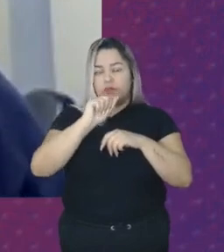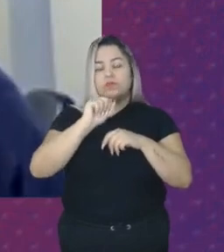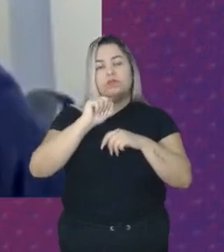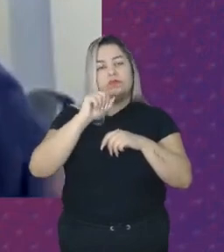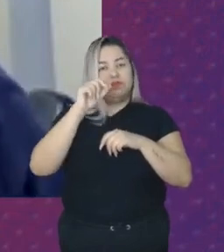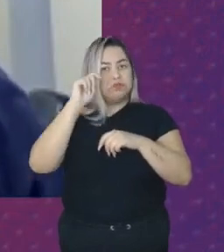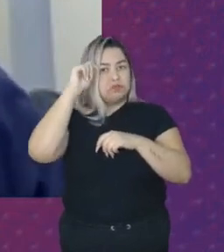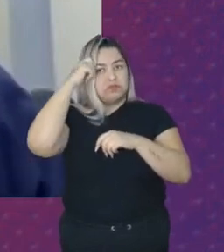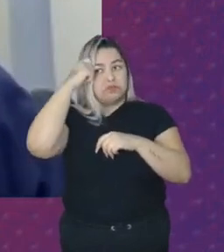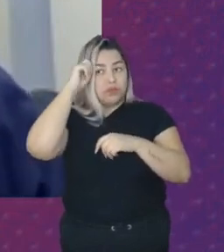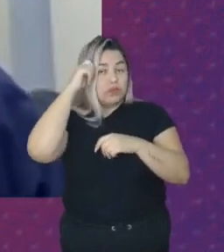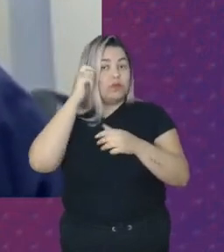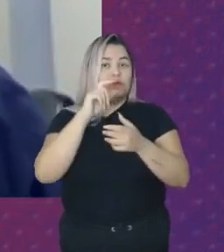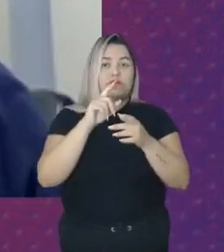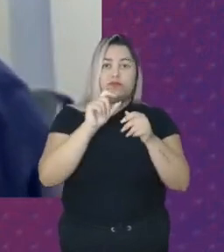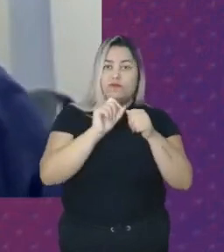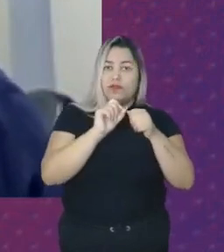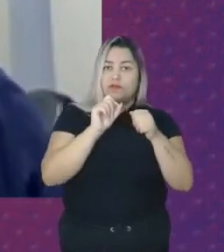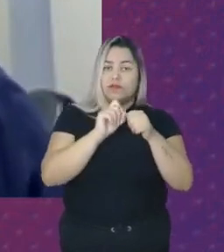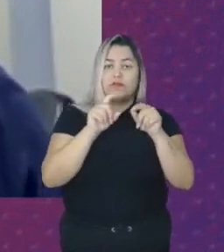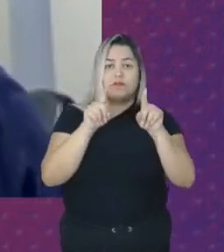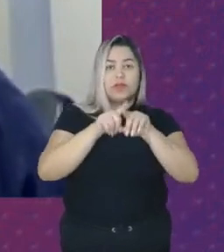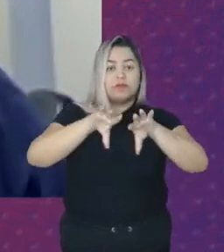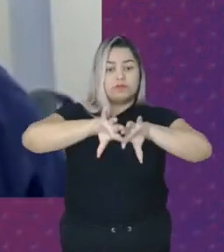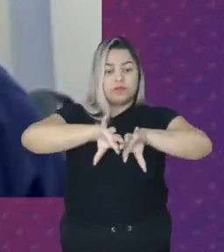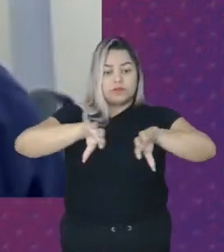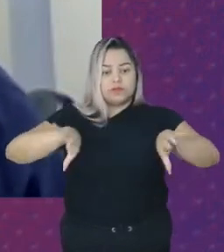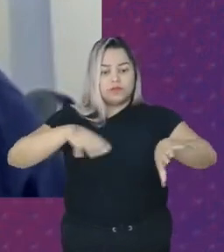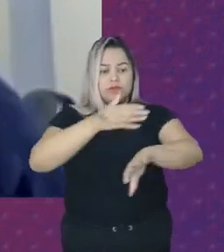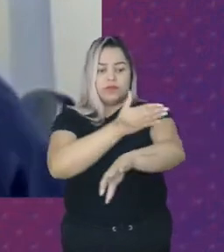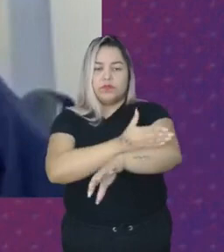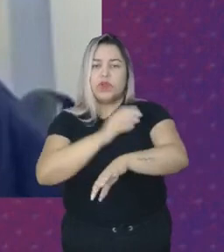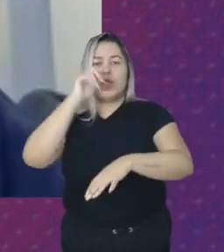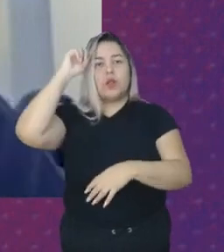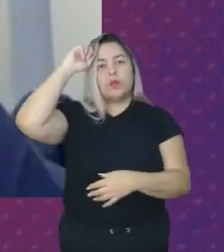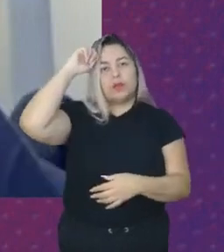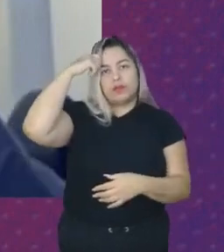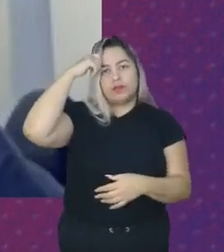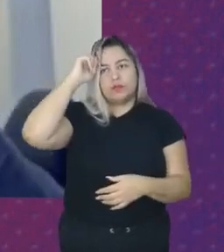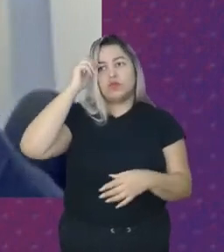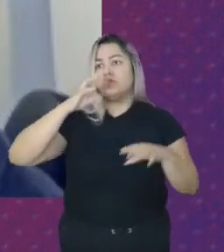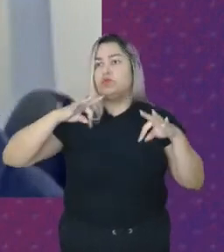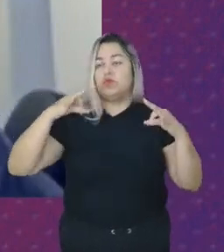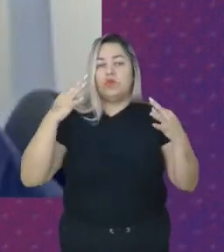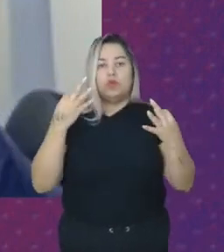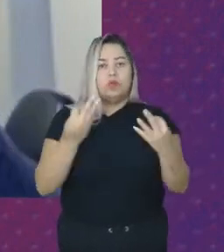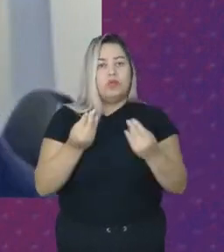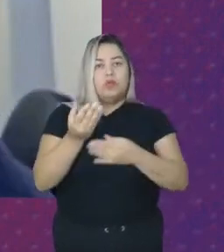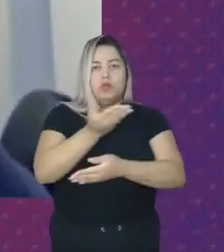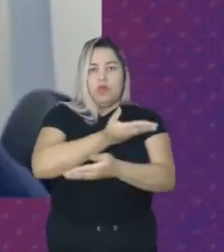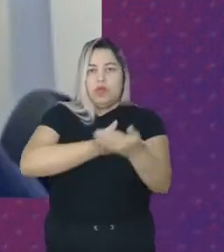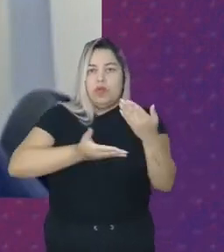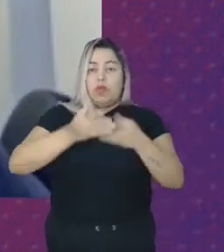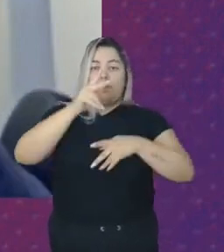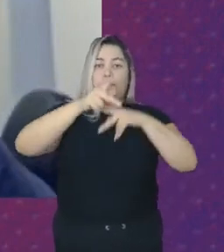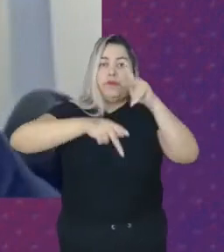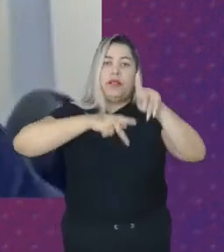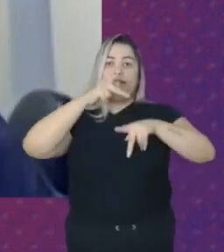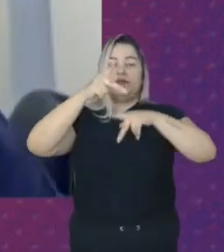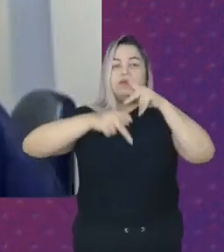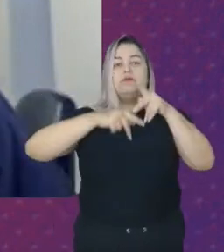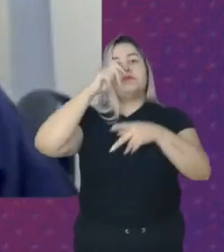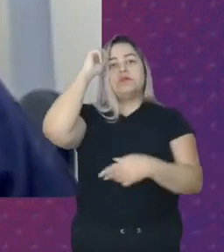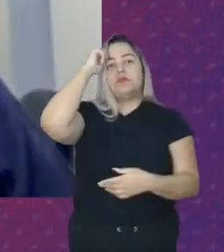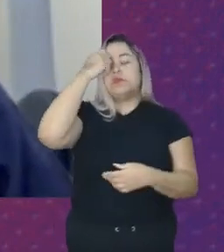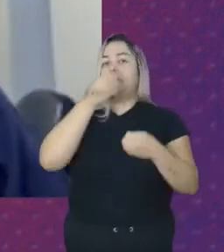racista. Produz hierarquias, separa negros e brancos e diz que tudo que está relacionado à população negra